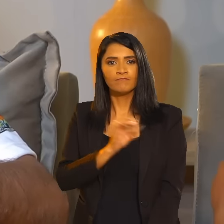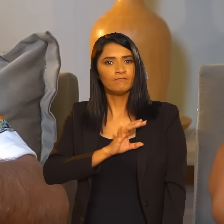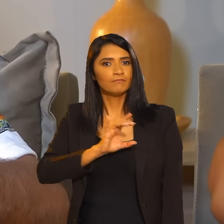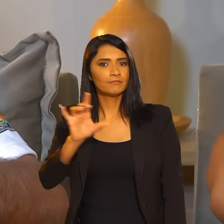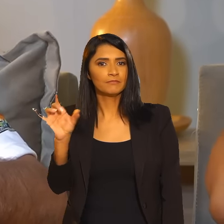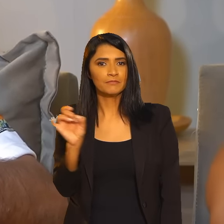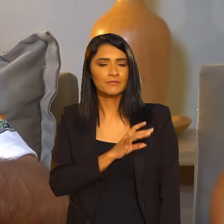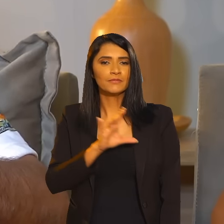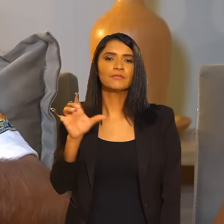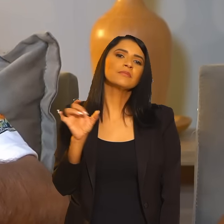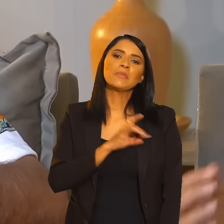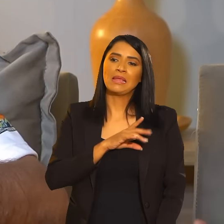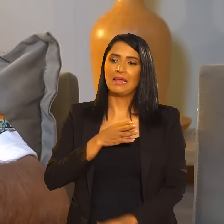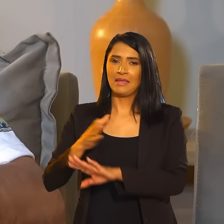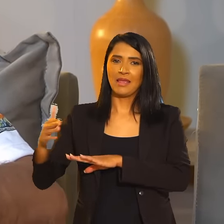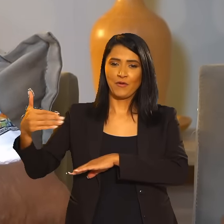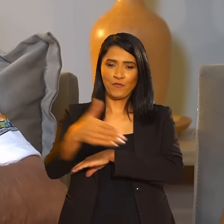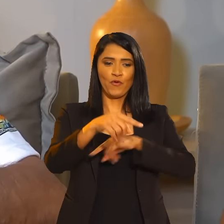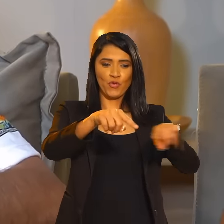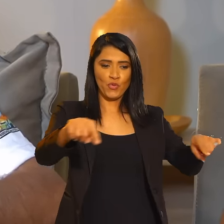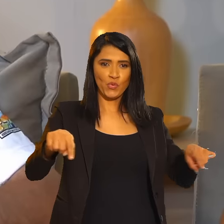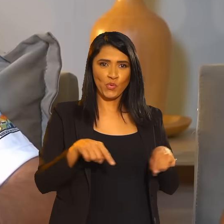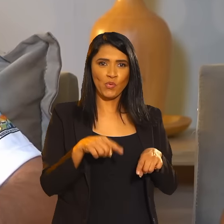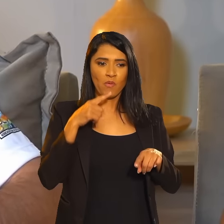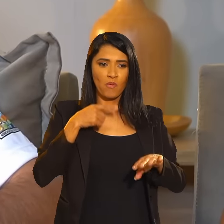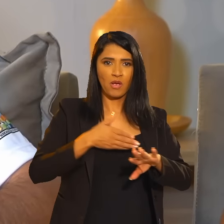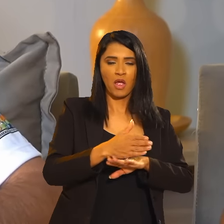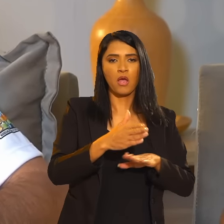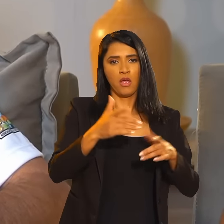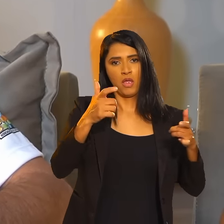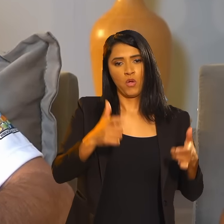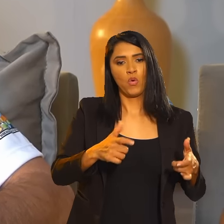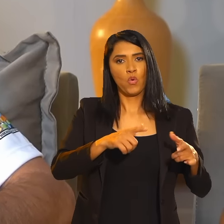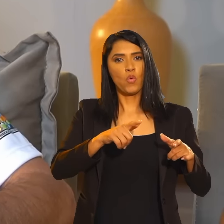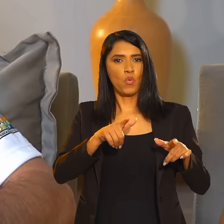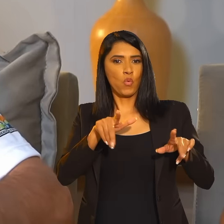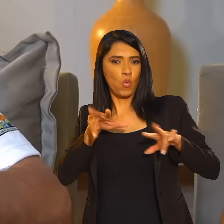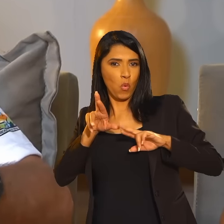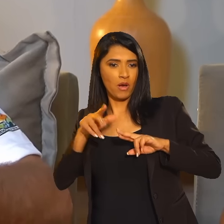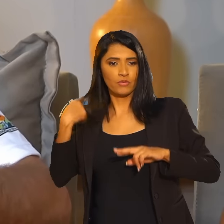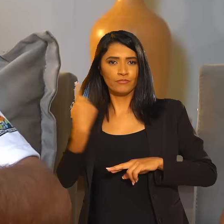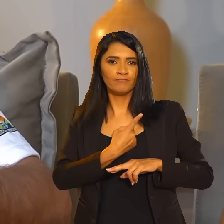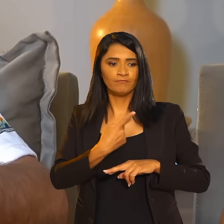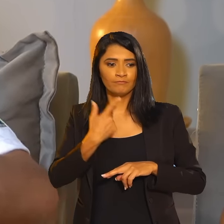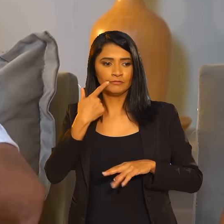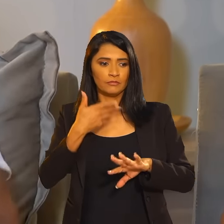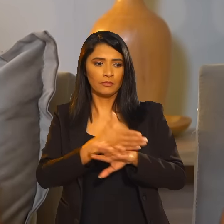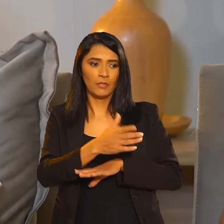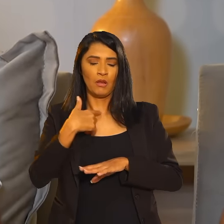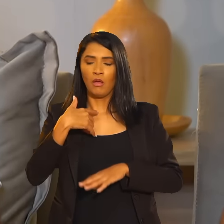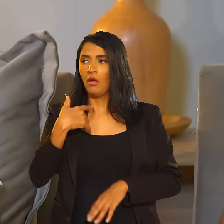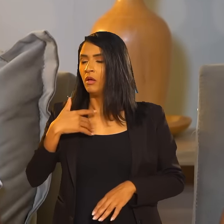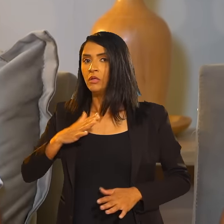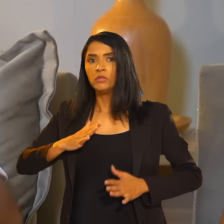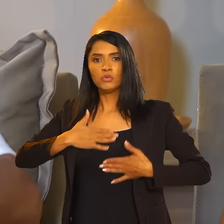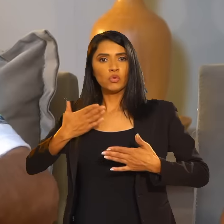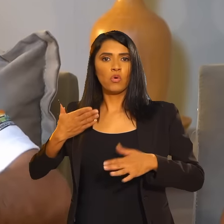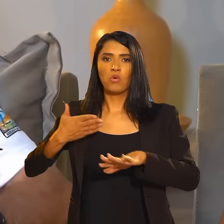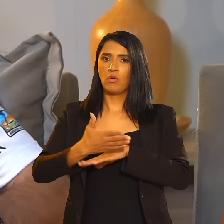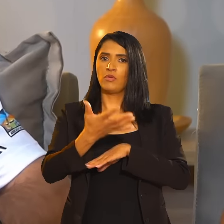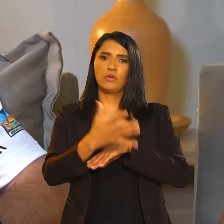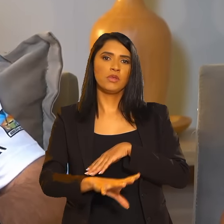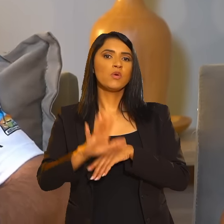aquilo. E ela passou no terreno batido assim e era no quarto onde a gente dormia. Aquilo me assustou, não queria mais dormir naquele quarto.